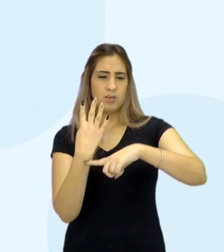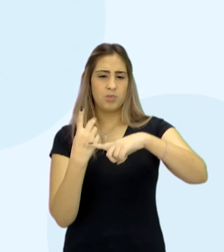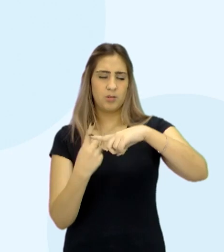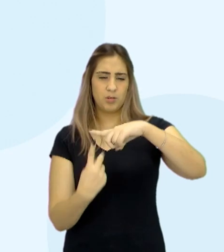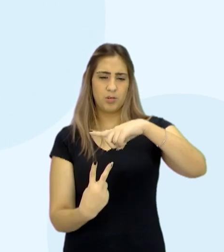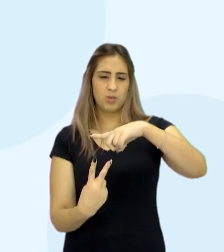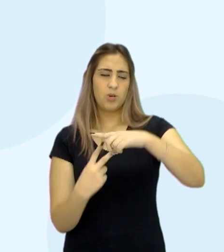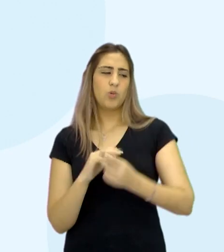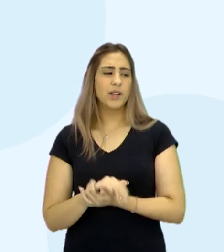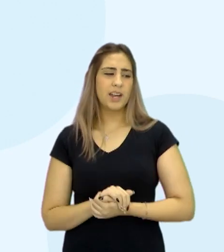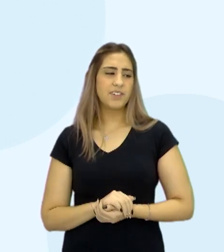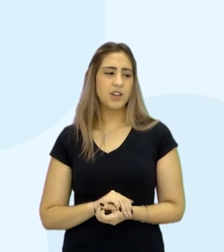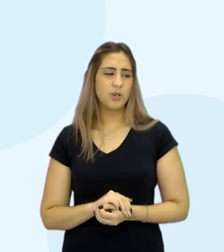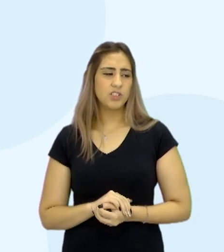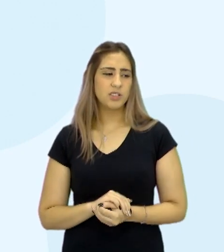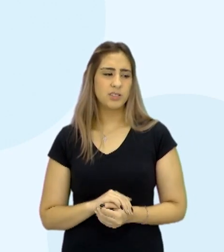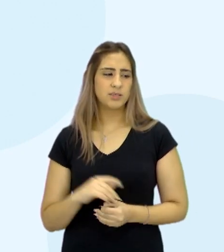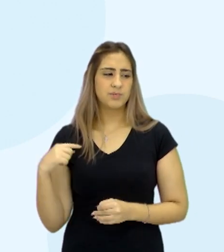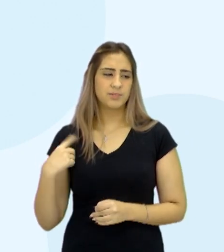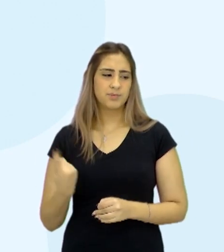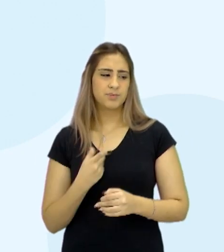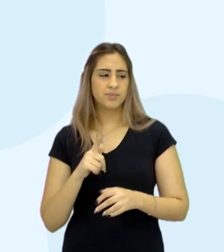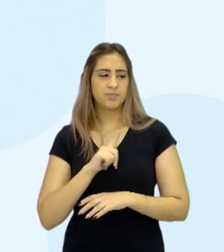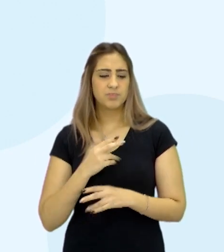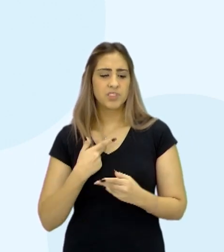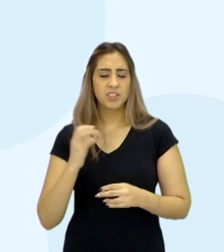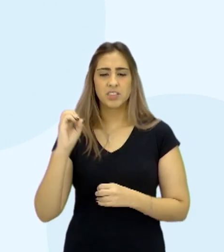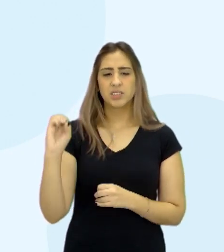dividir o 4 pelo 12. Ambos aí, no caso, vai dar